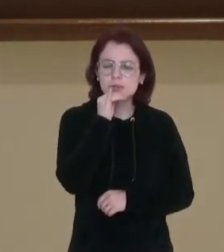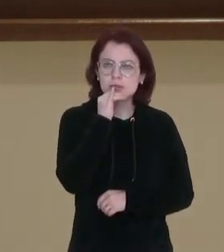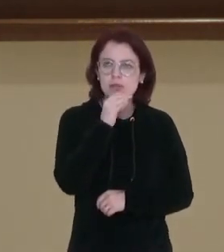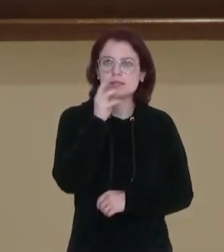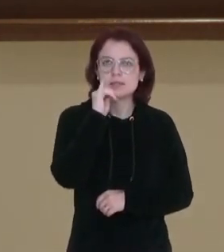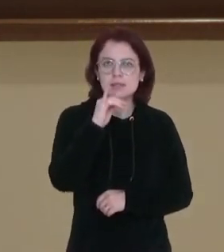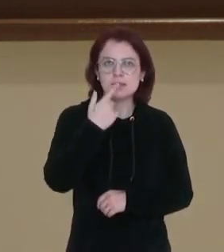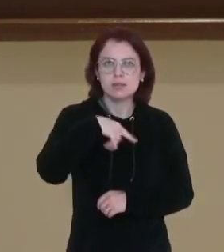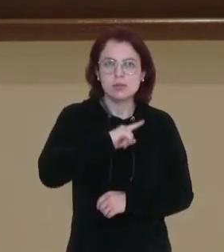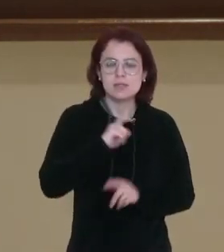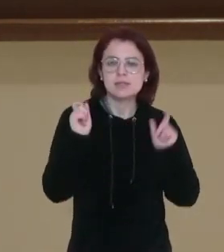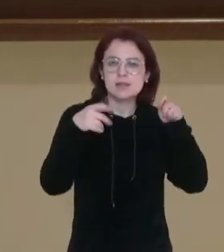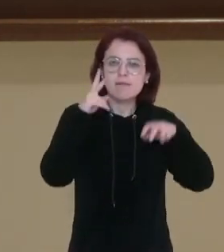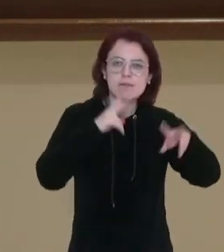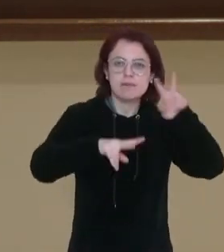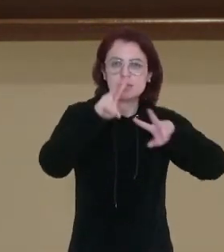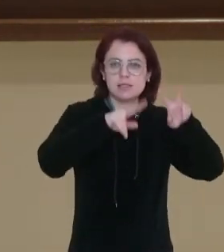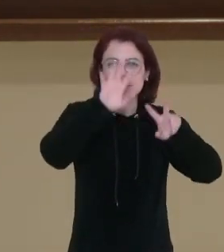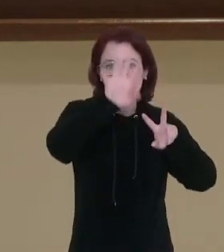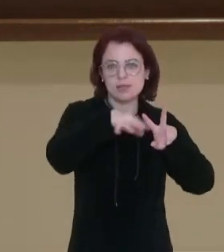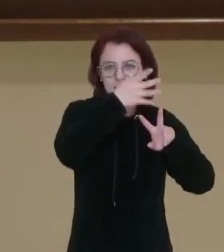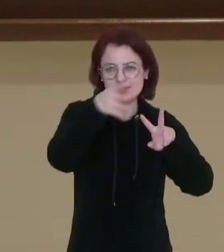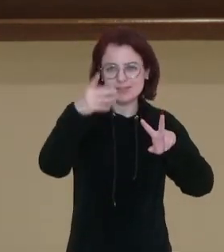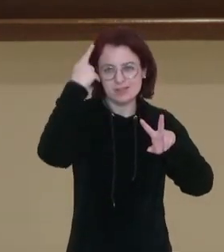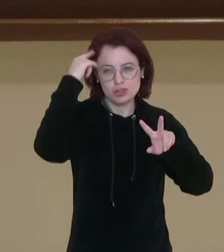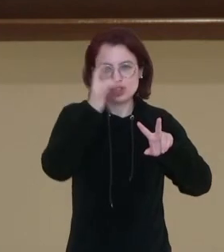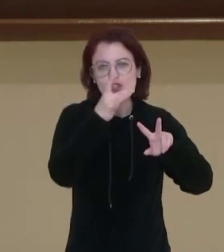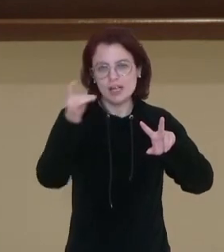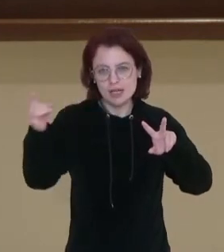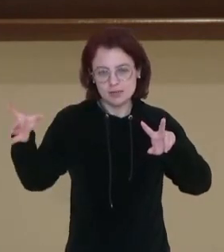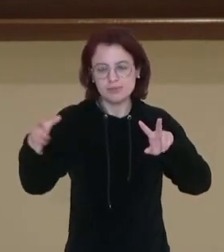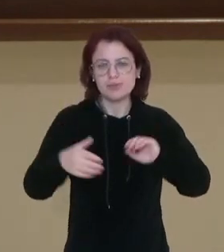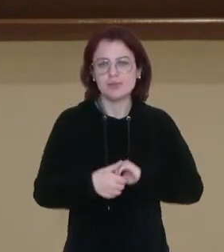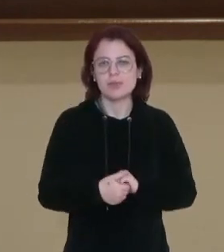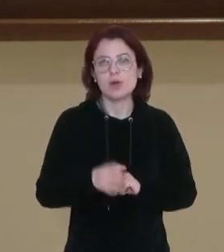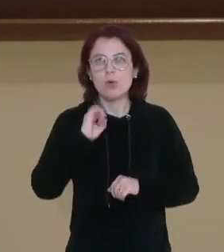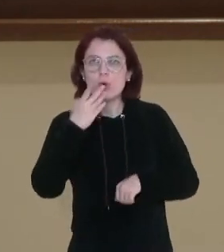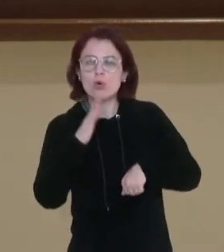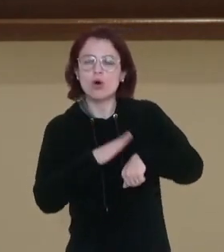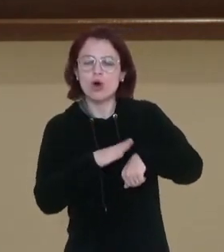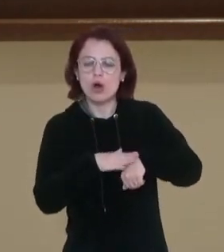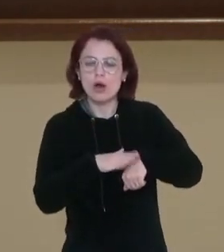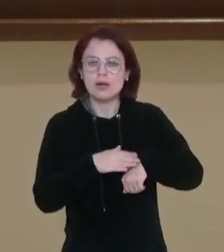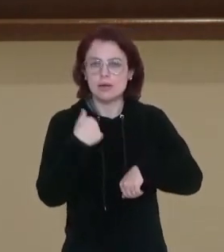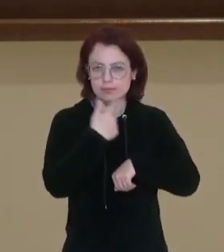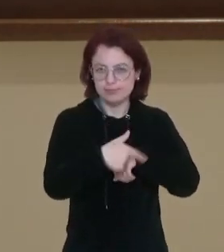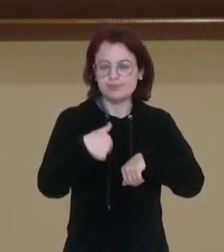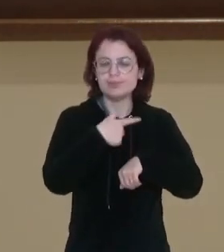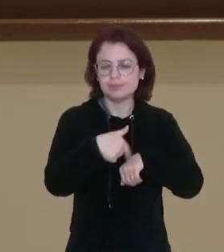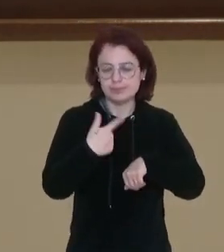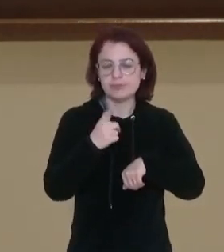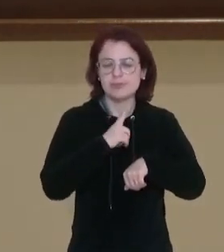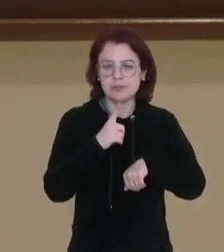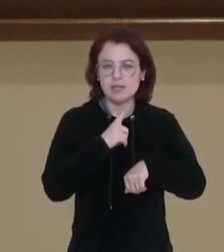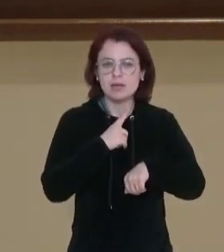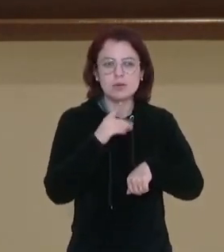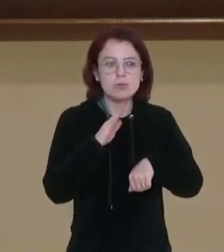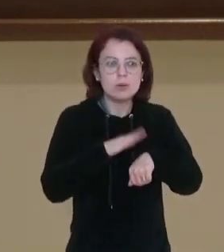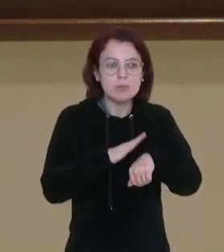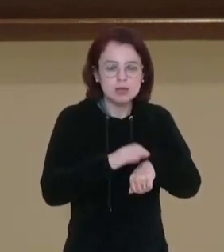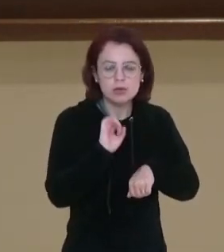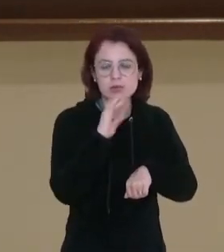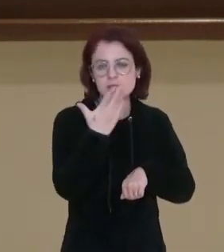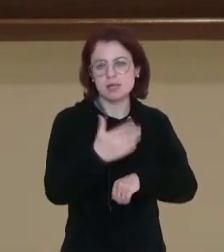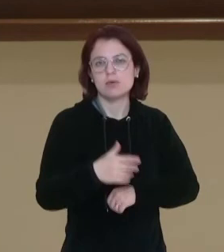a gente consegue visualizar no calendário, né? Ou ver por meio de horas ali, né? Que horas que aconteceu, que dia